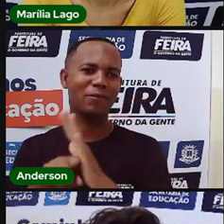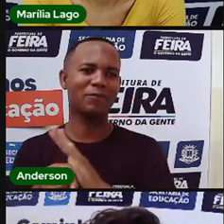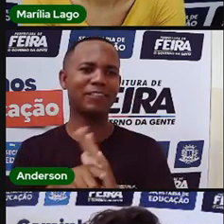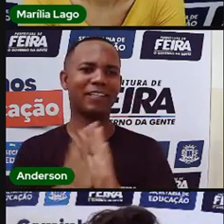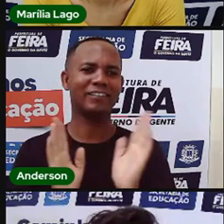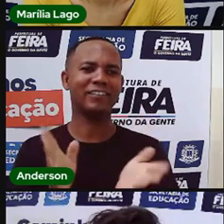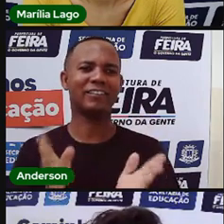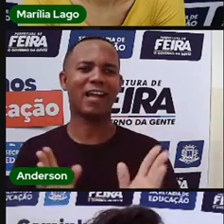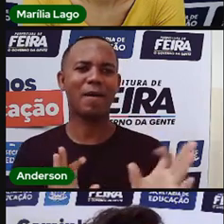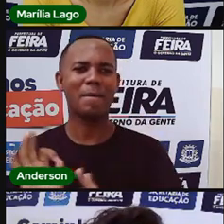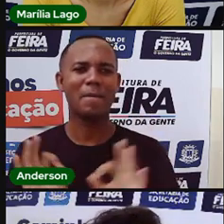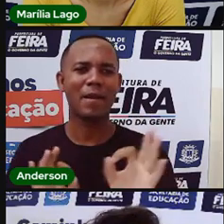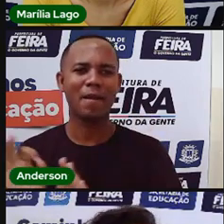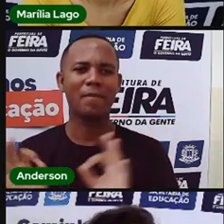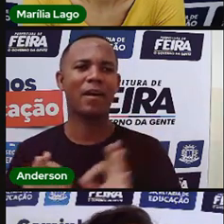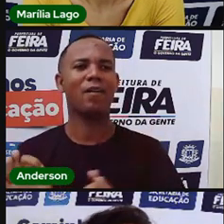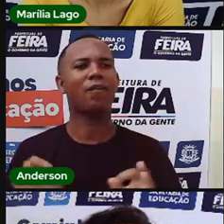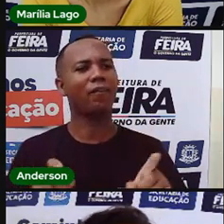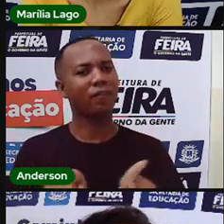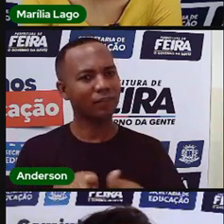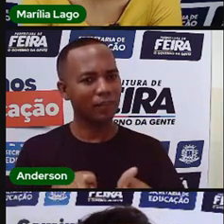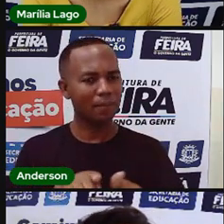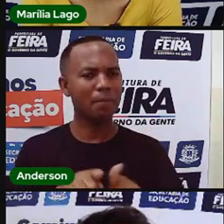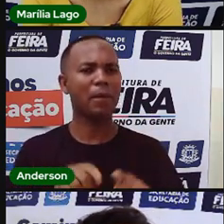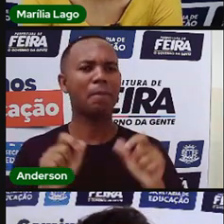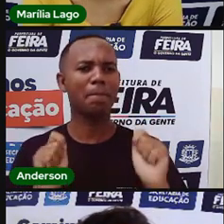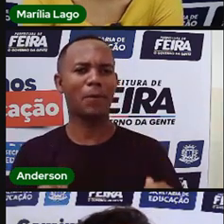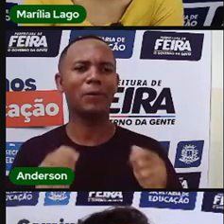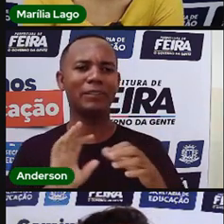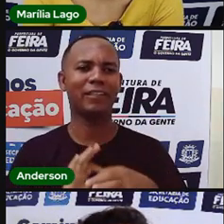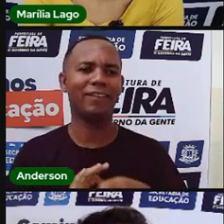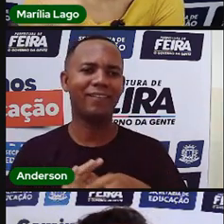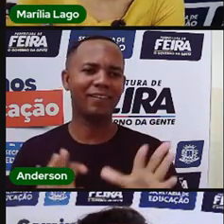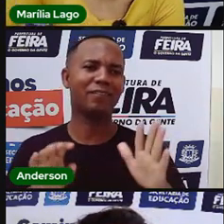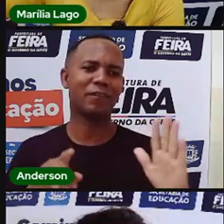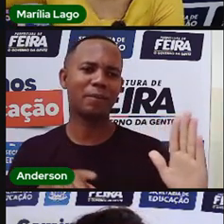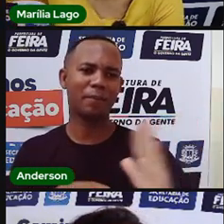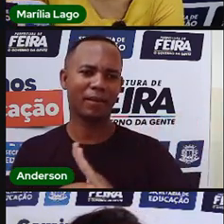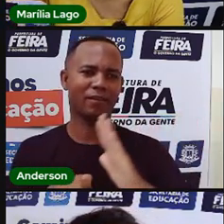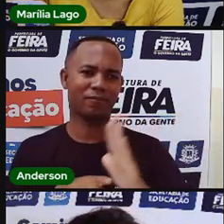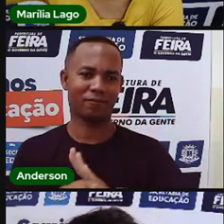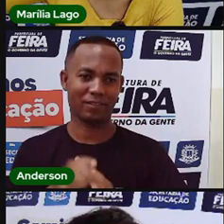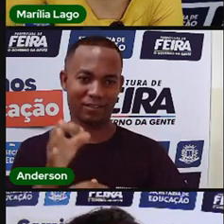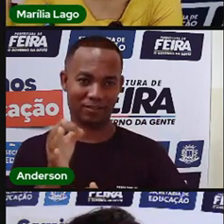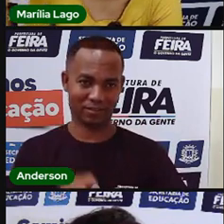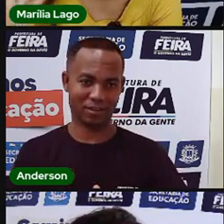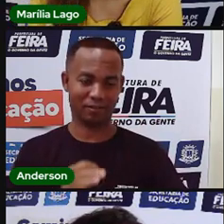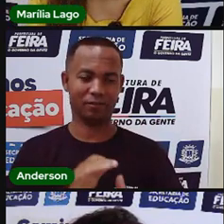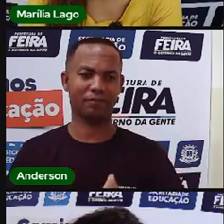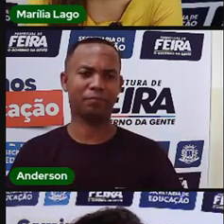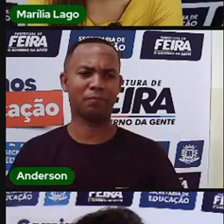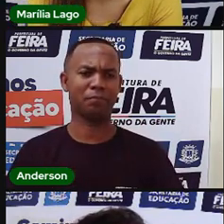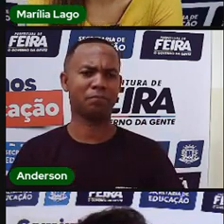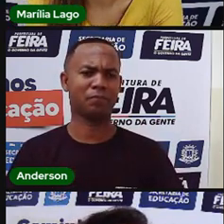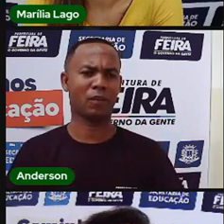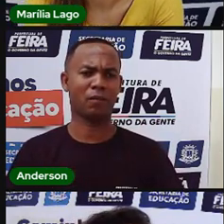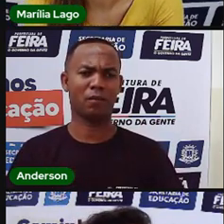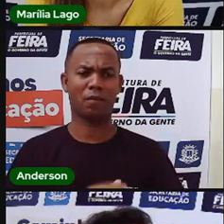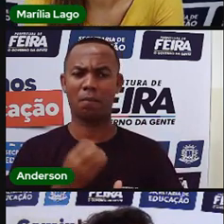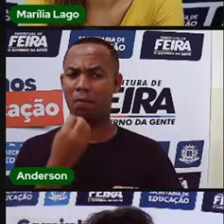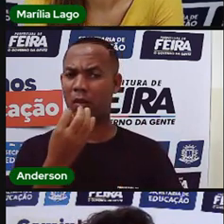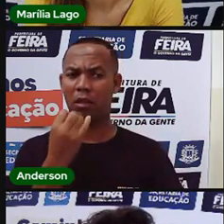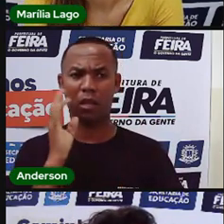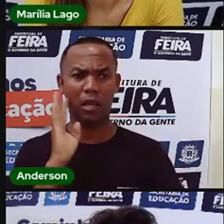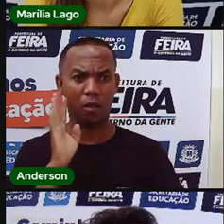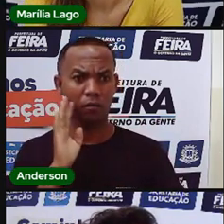elaborou previamente e outras que vocês podem estar colocando aí. Certo? Então, coloquem aí no chat as perguntas que vocês